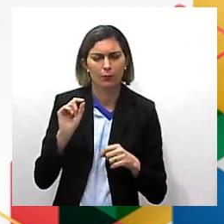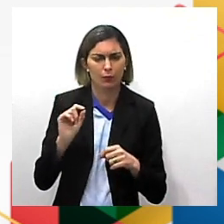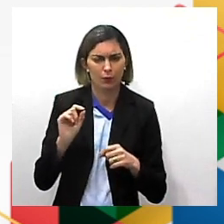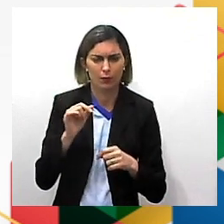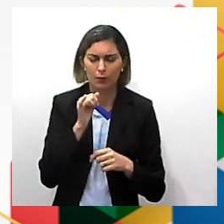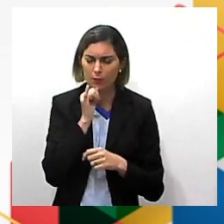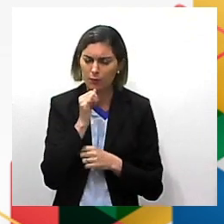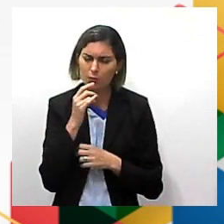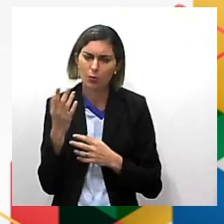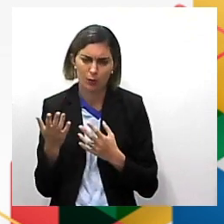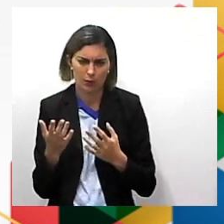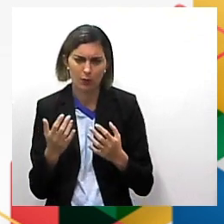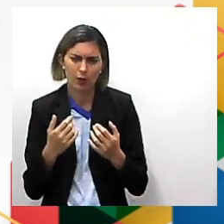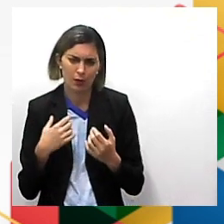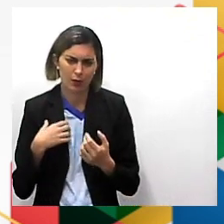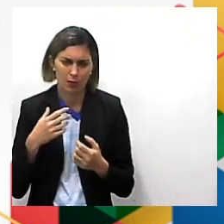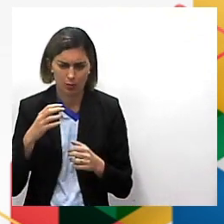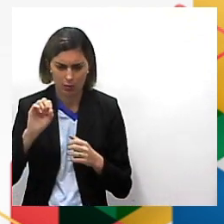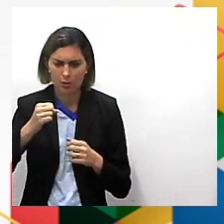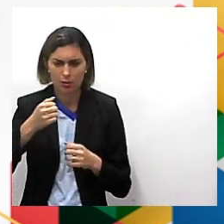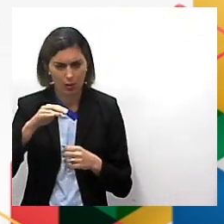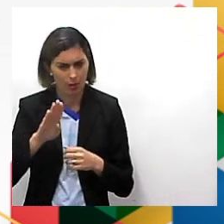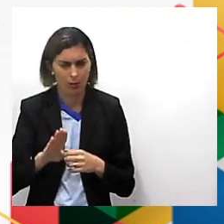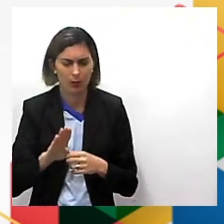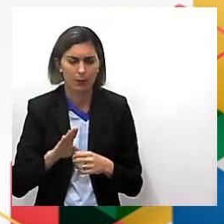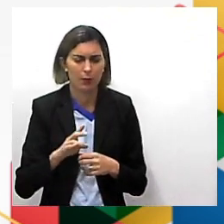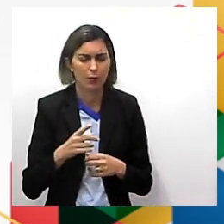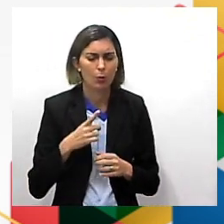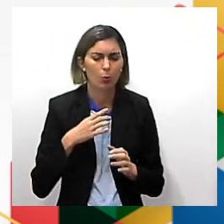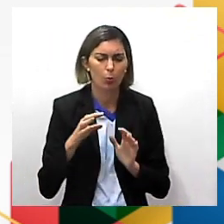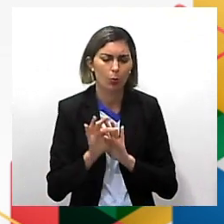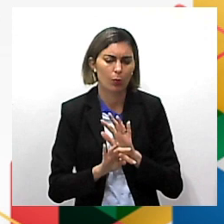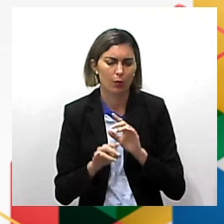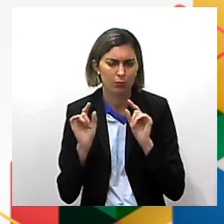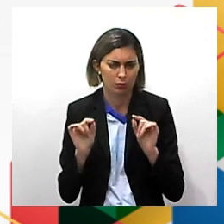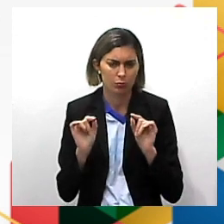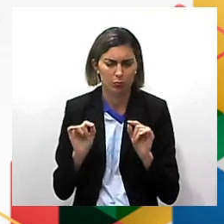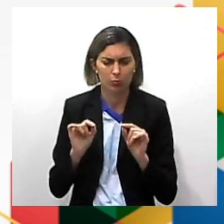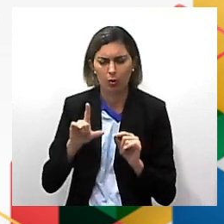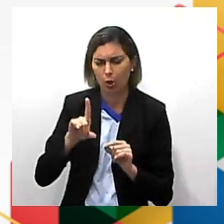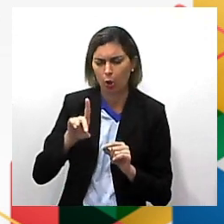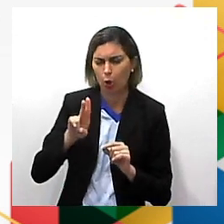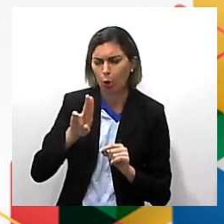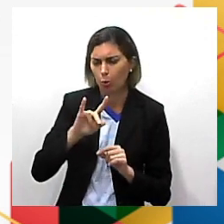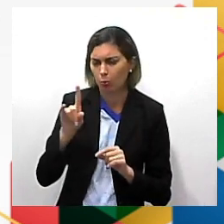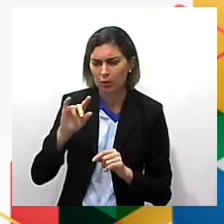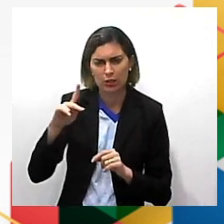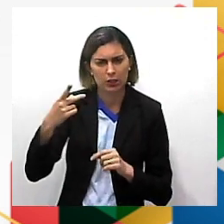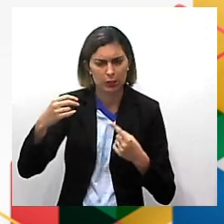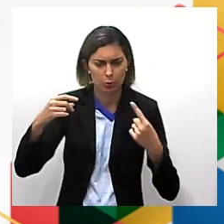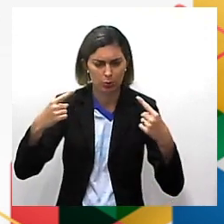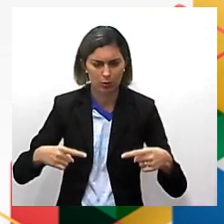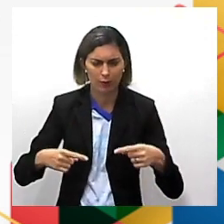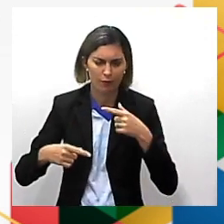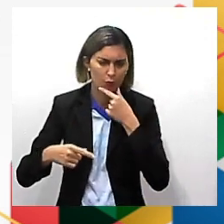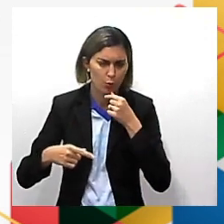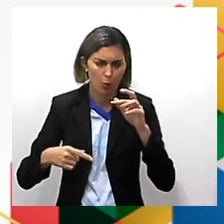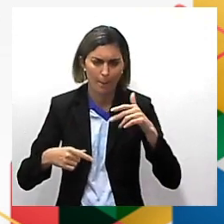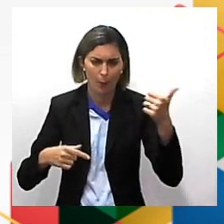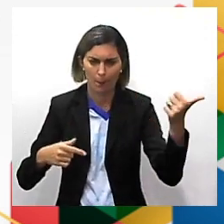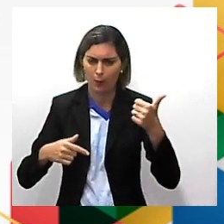por coincidência, caiu no SAEB, tá certo? E o texto dela é o seguinte: Luizinho desafia seu irmão mais